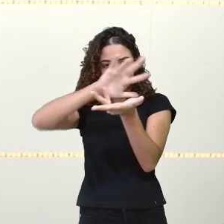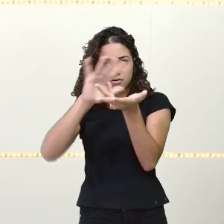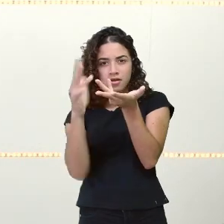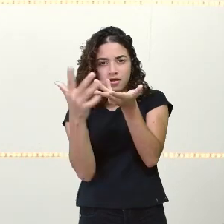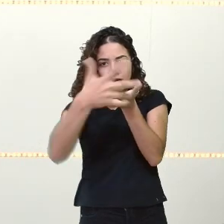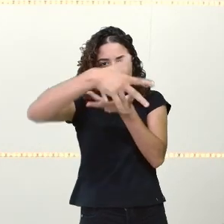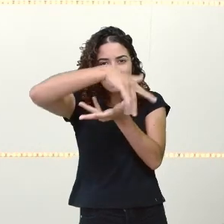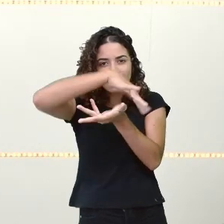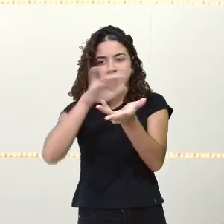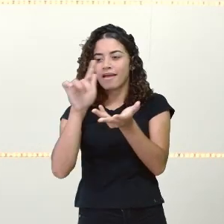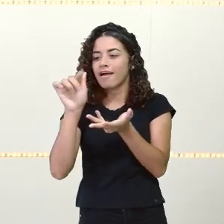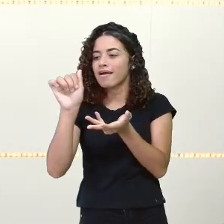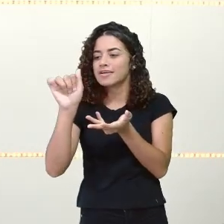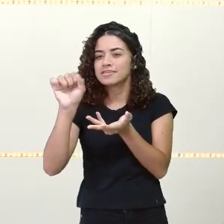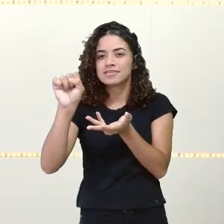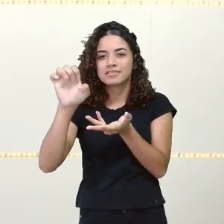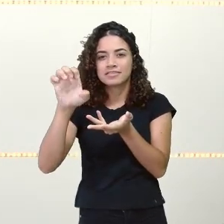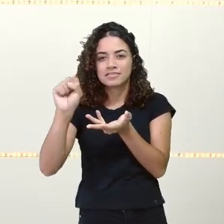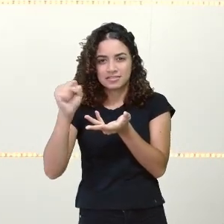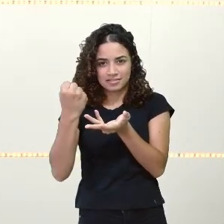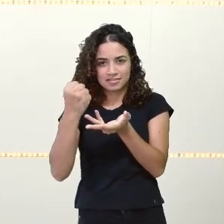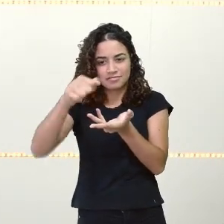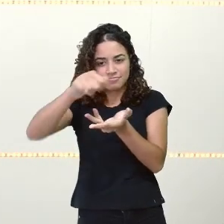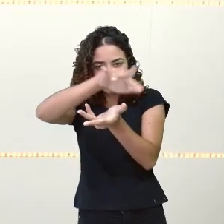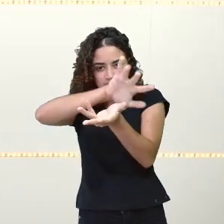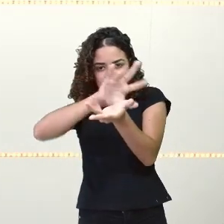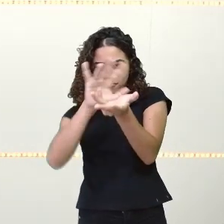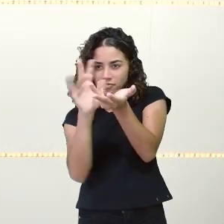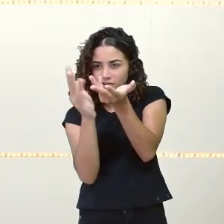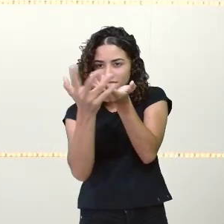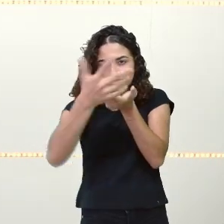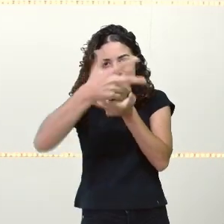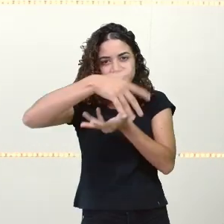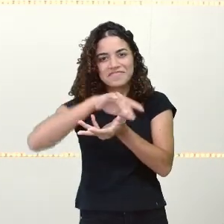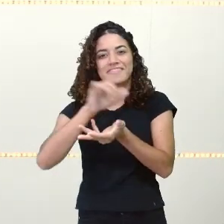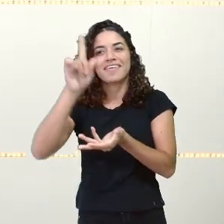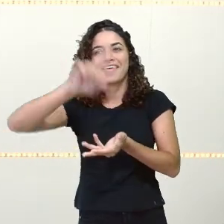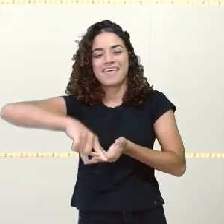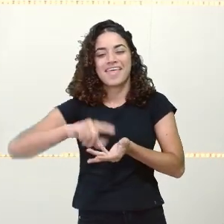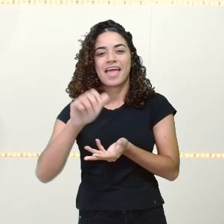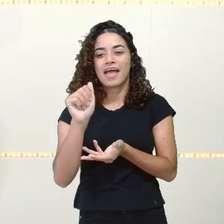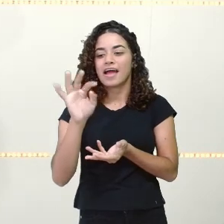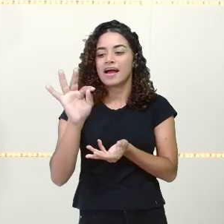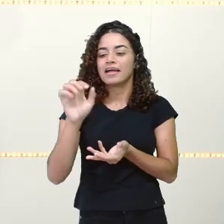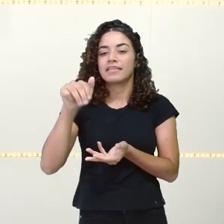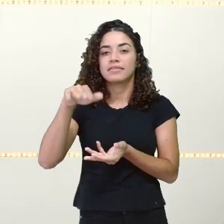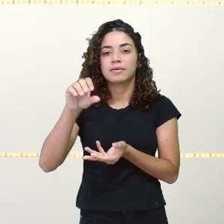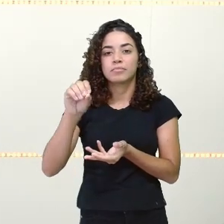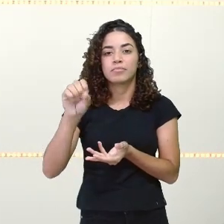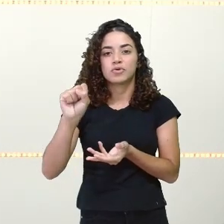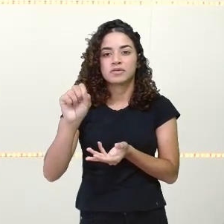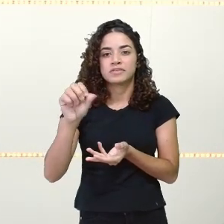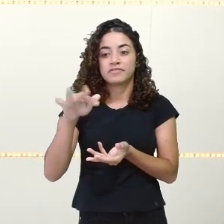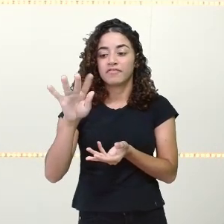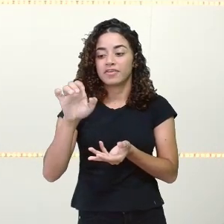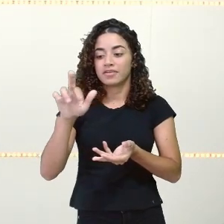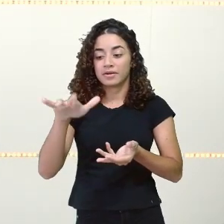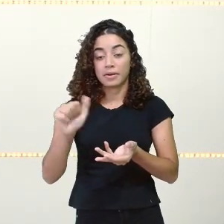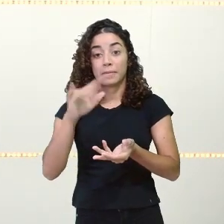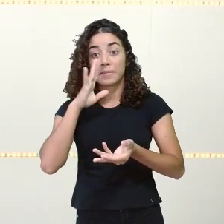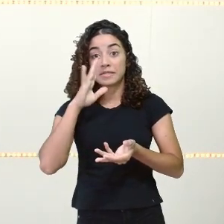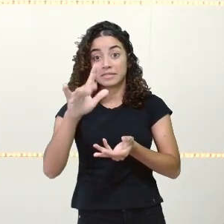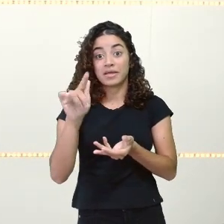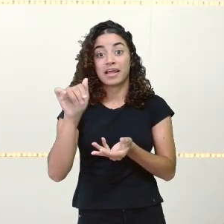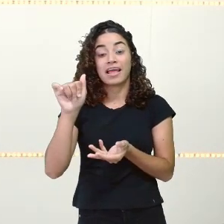que ficam ali pairando ao redor da Terra? Justamente, é a nossa atmosfera. Os principais gases presentes